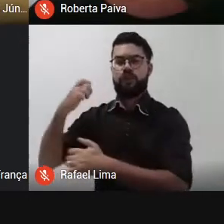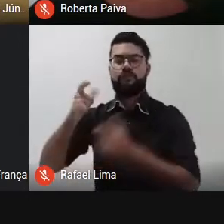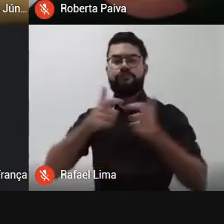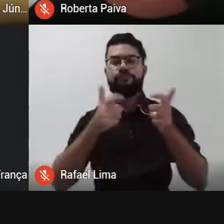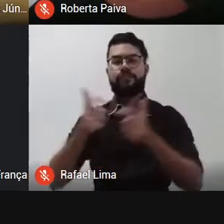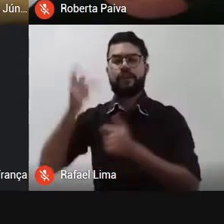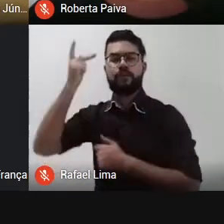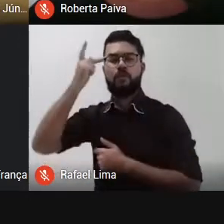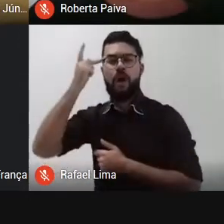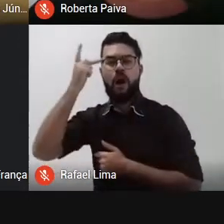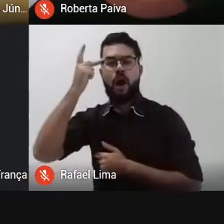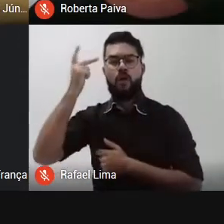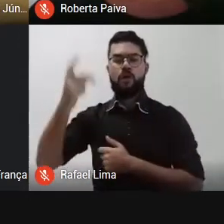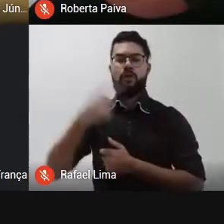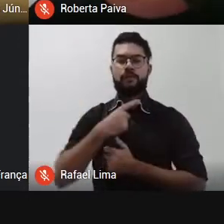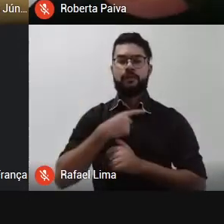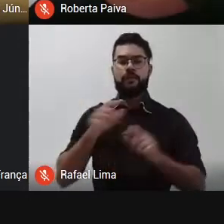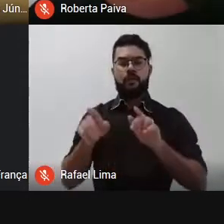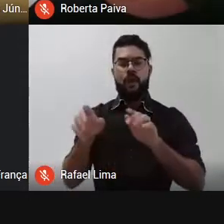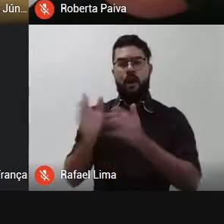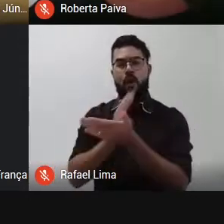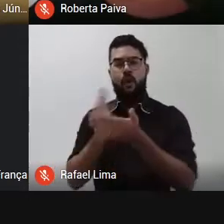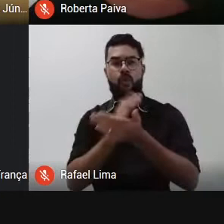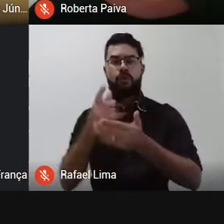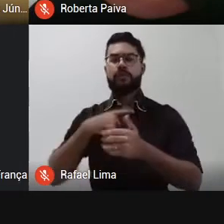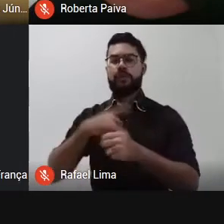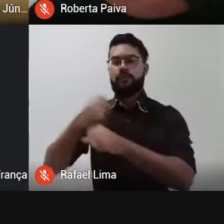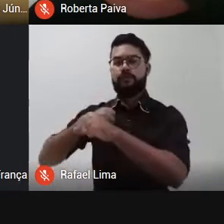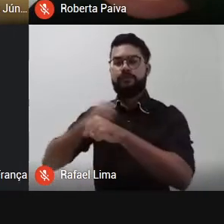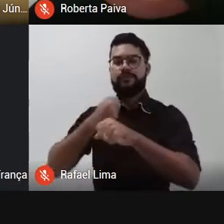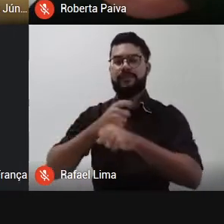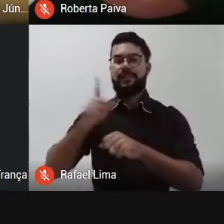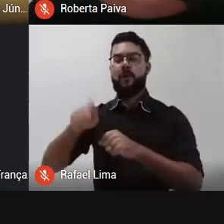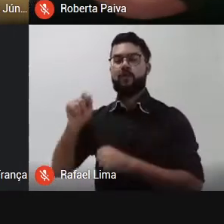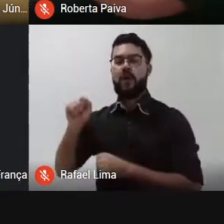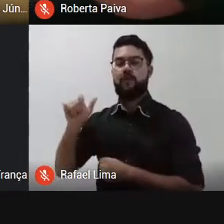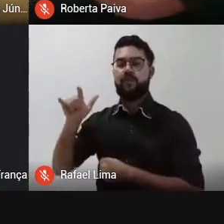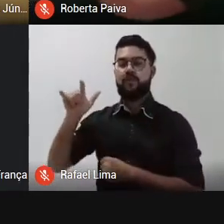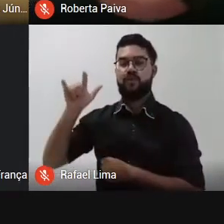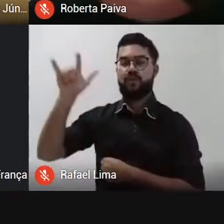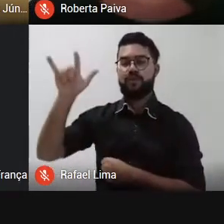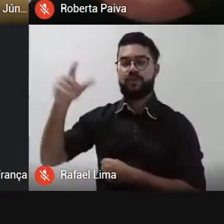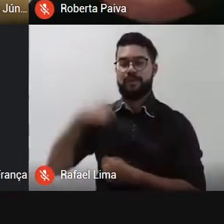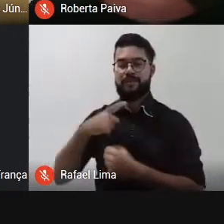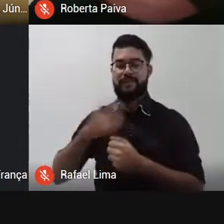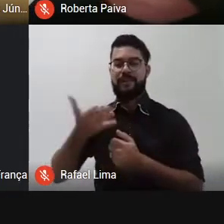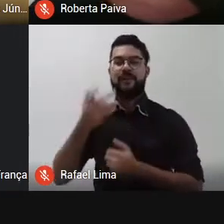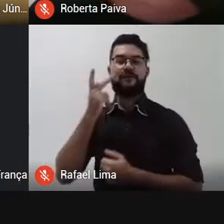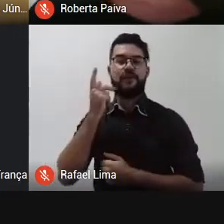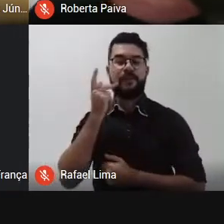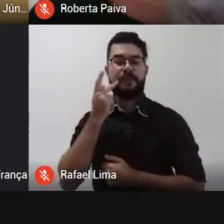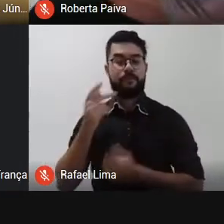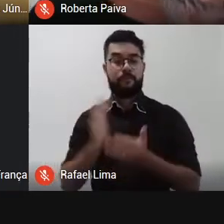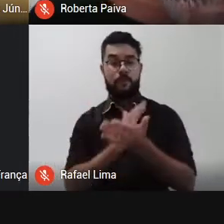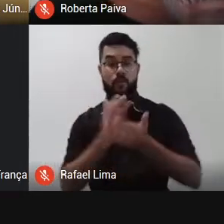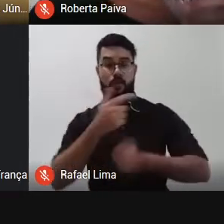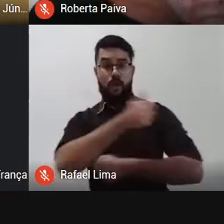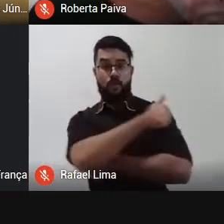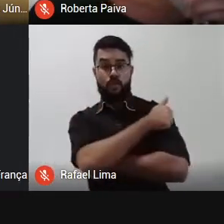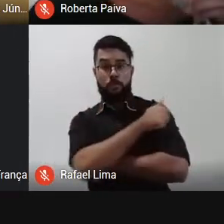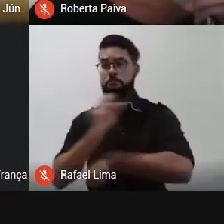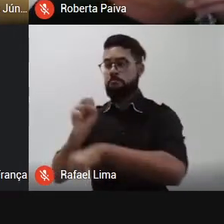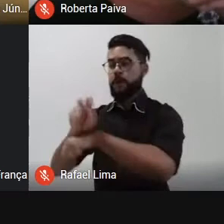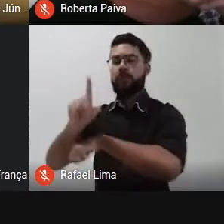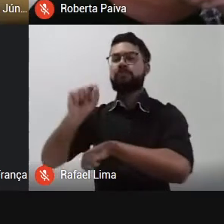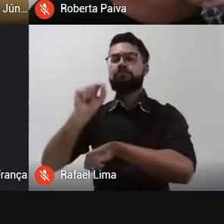participaram da construção do aeroporto, né, dos projetos do aeroporto de Fortaleza. Temos alunos agora que estão tendo treinamento aí